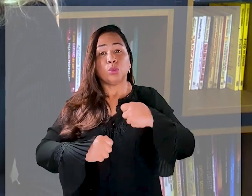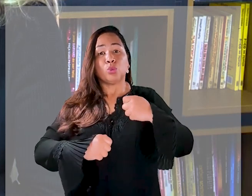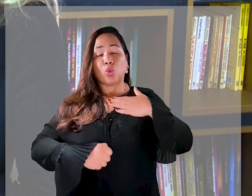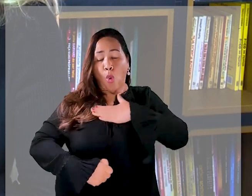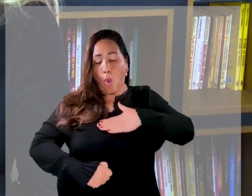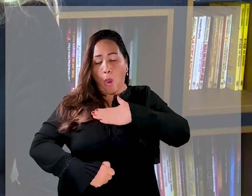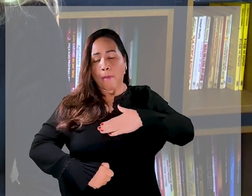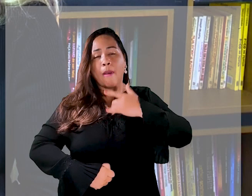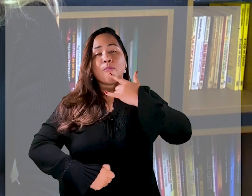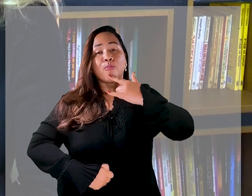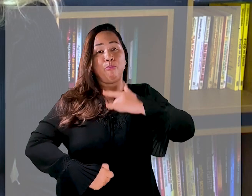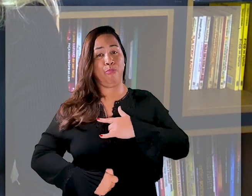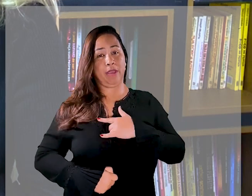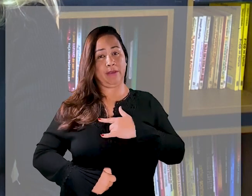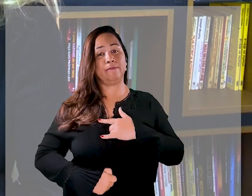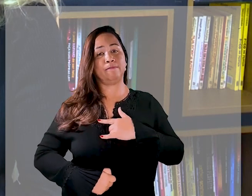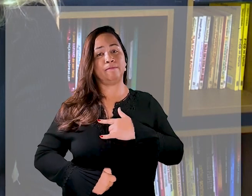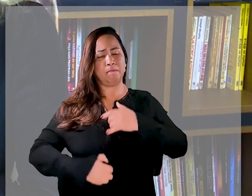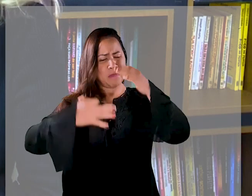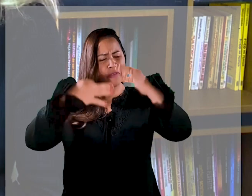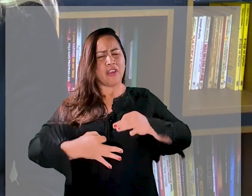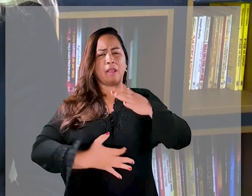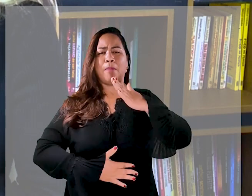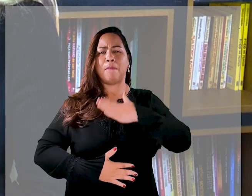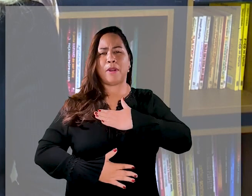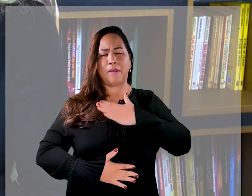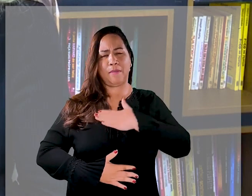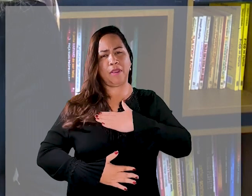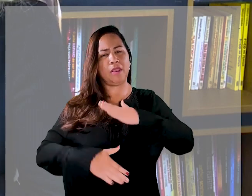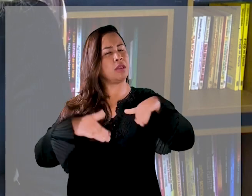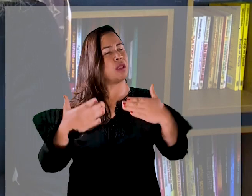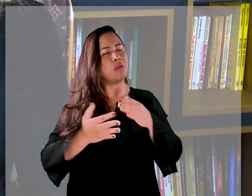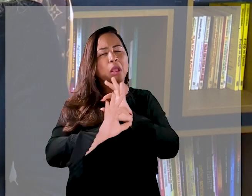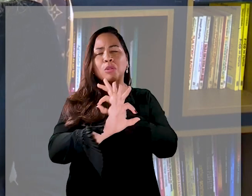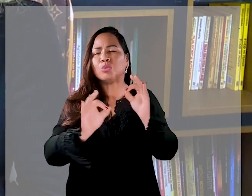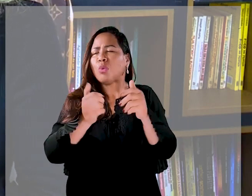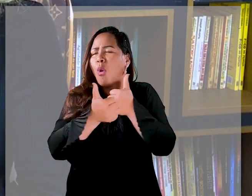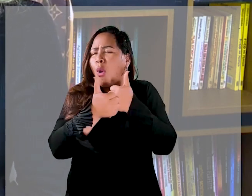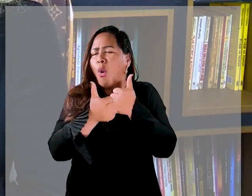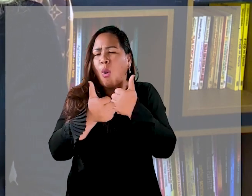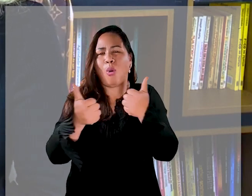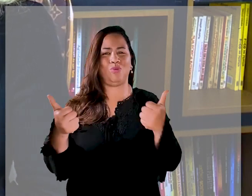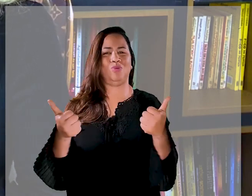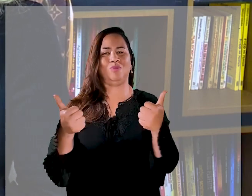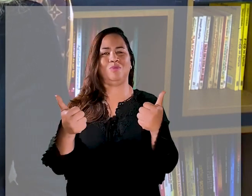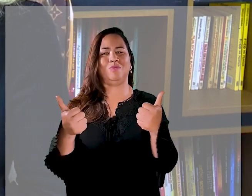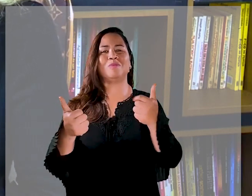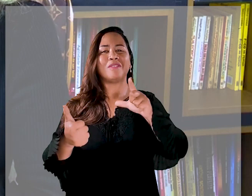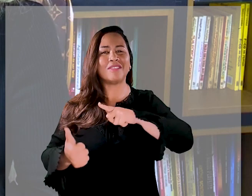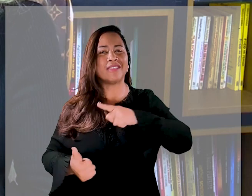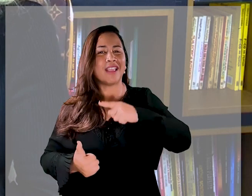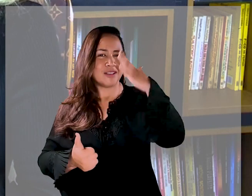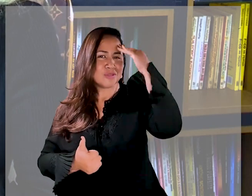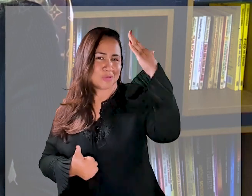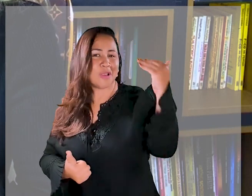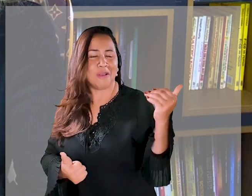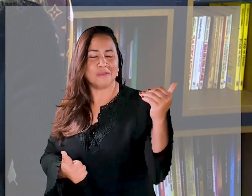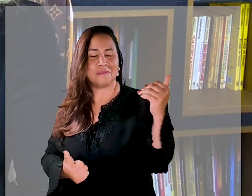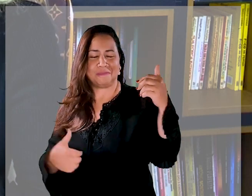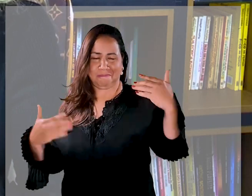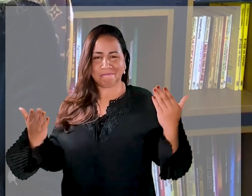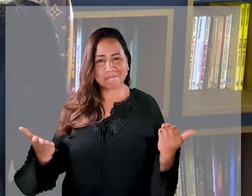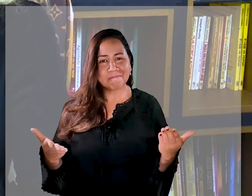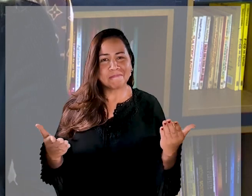a mim, porque está perfeito para mim, está tudo bem, eu tenho sucesso. Agora, se não está, eu faço ajustes. Como